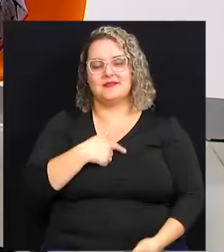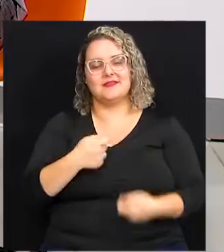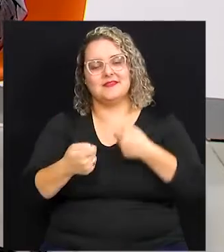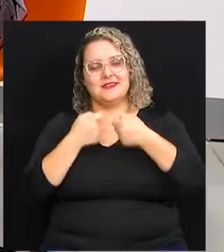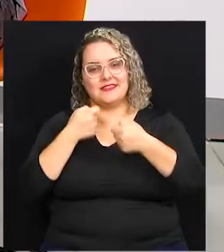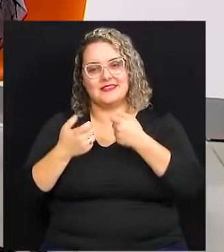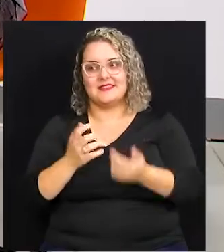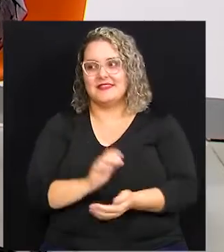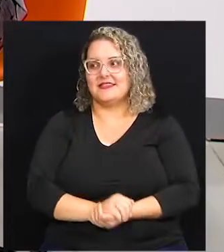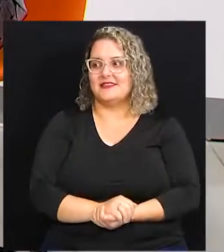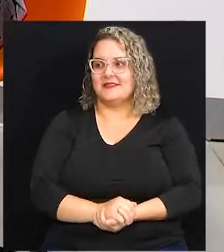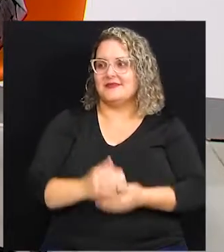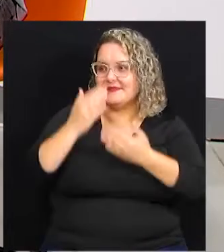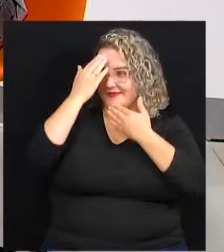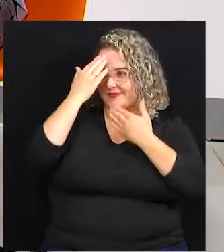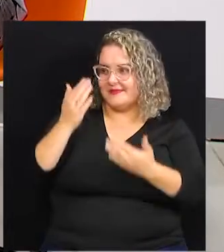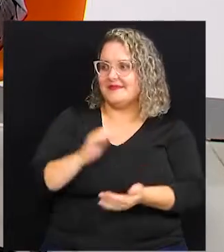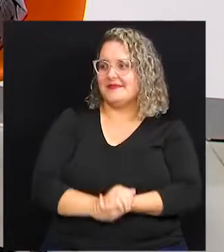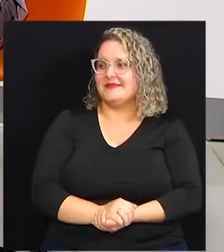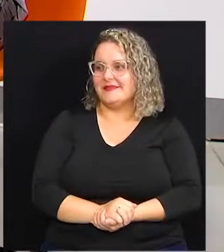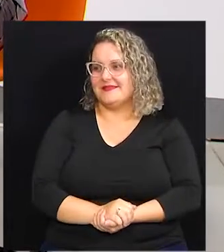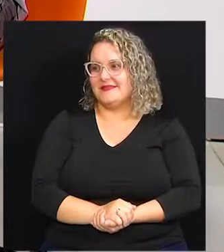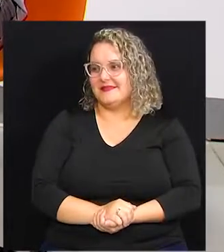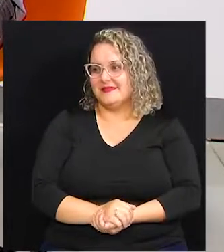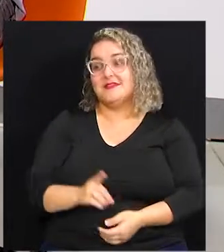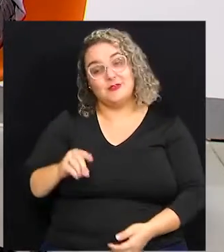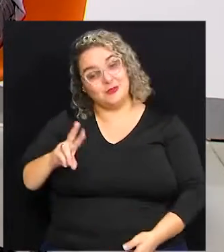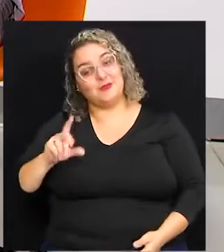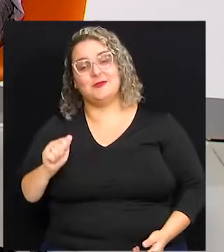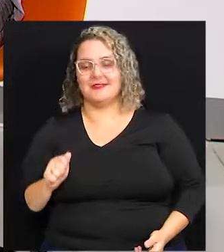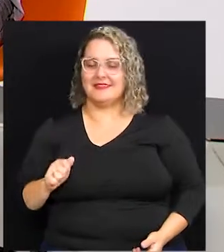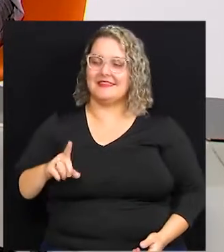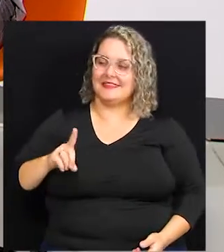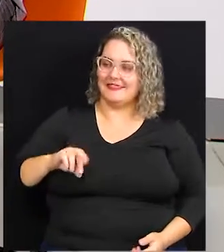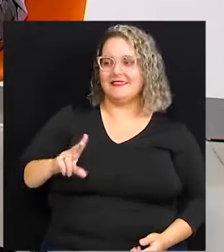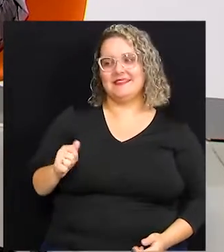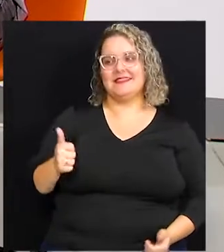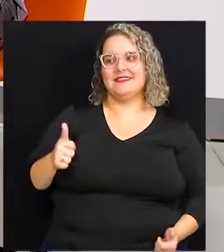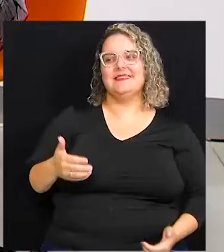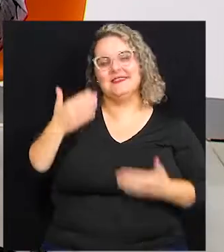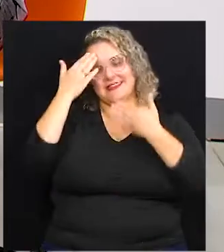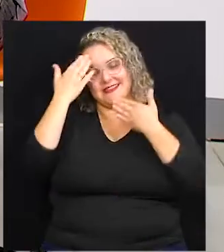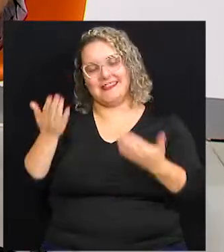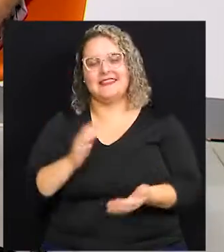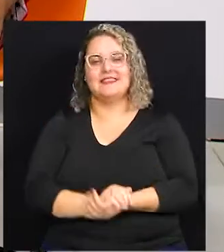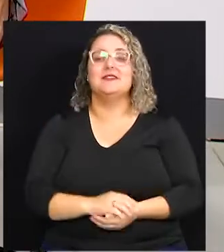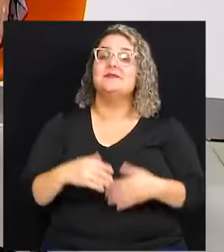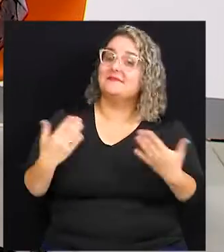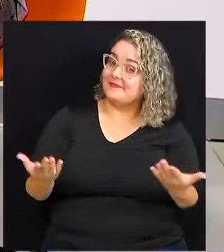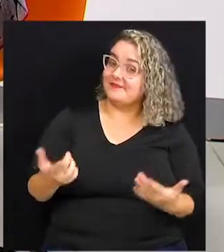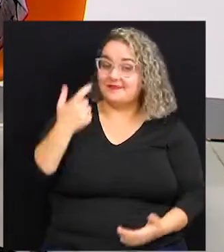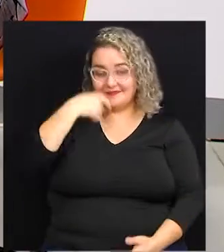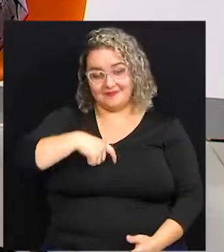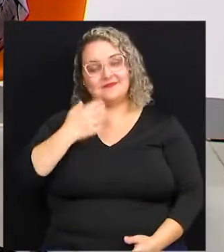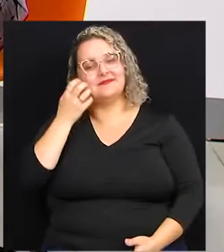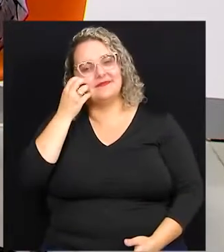nossa reportagem. Valeu, Valeu. Duda. O pessoal te chama de Duda, eu vou te chamar de Sim. Duda. Valeu. Obrigada. Bom,